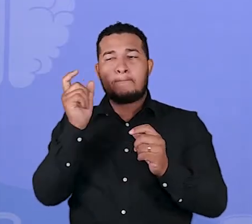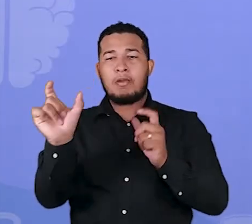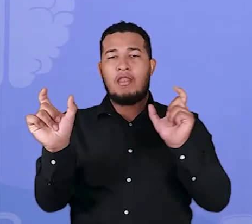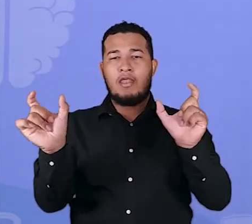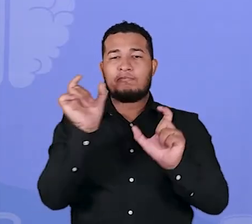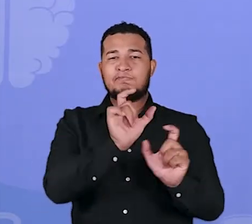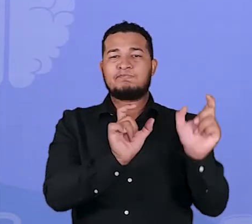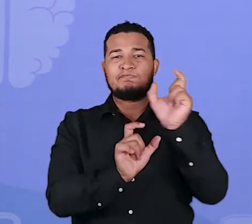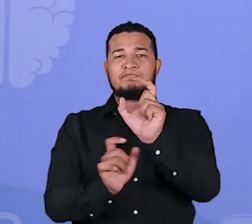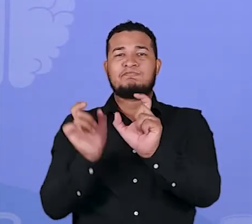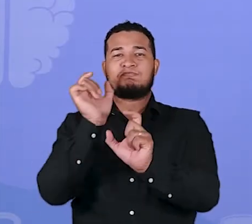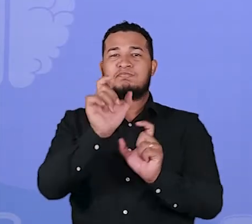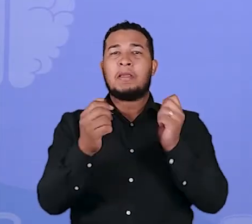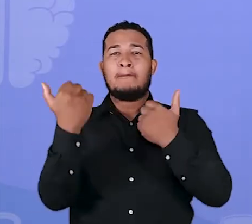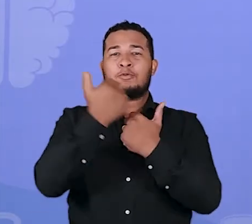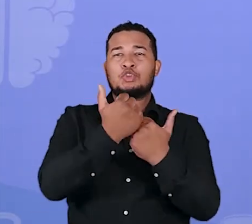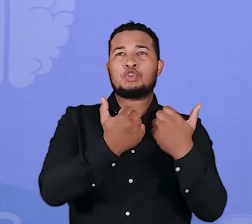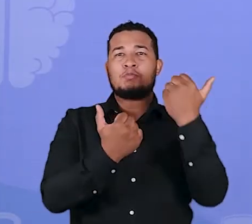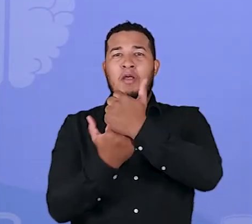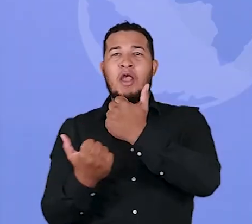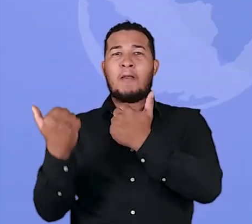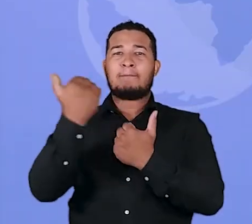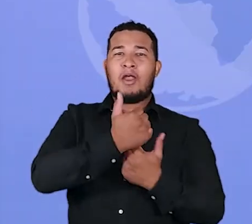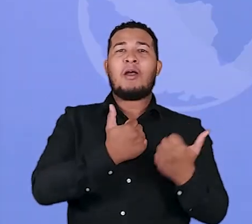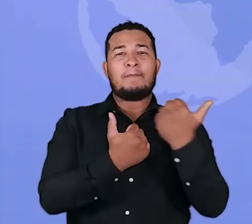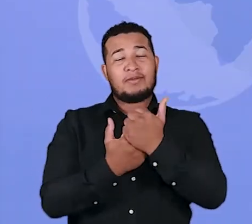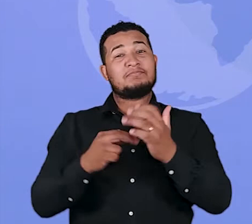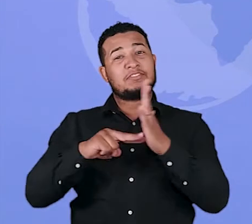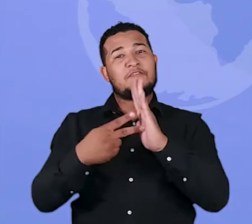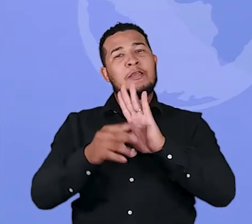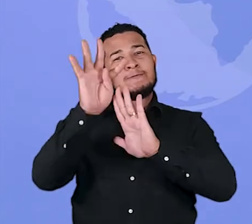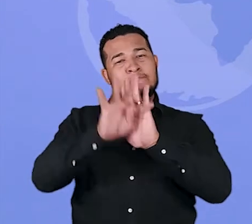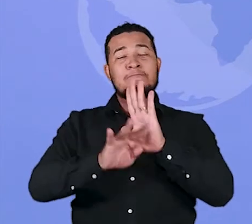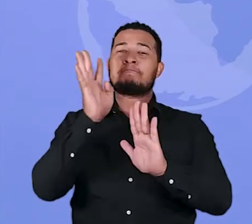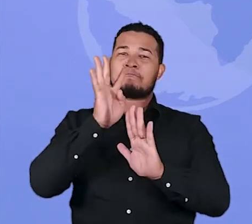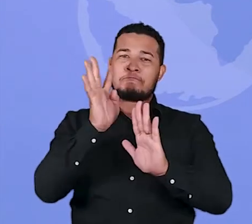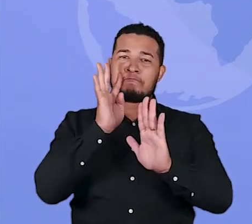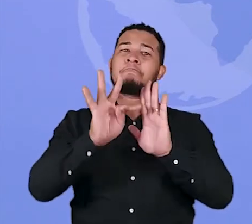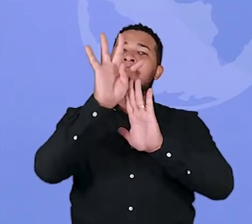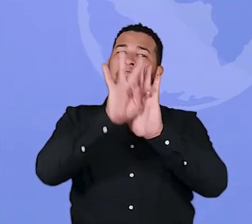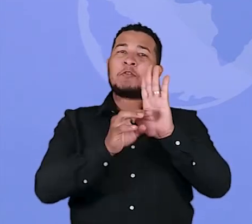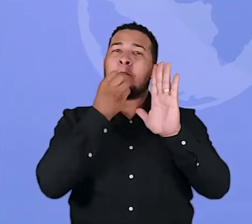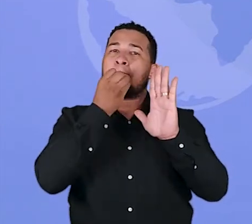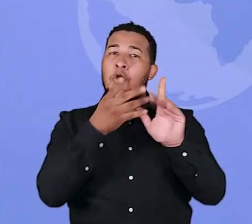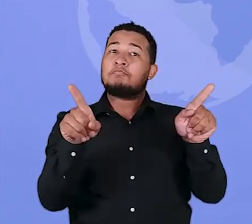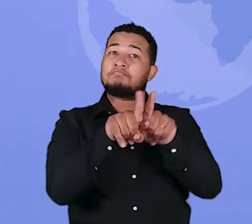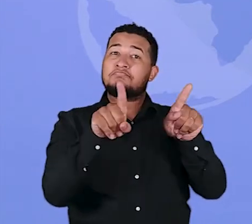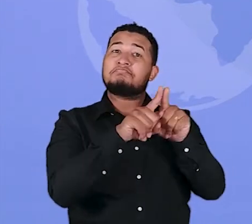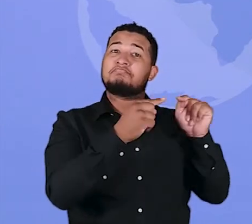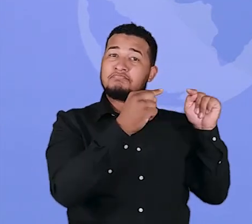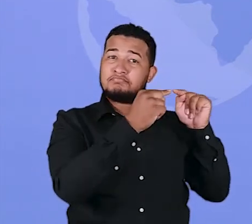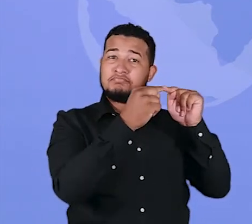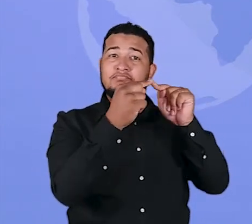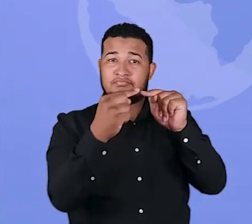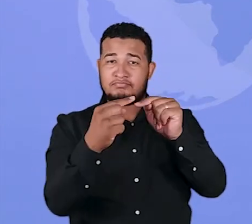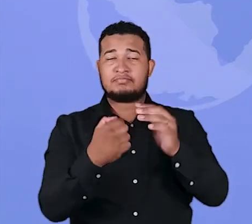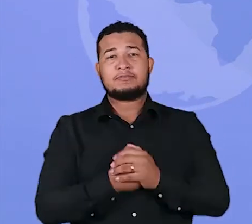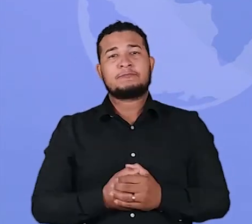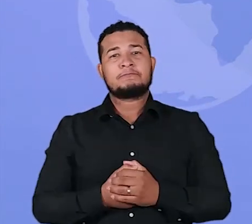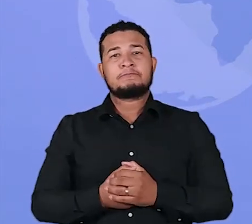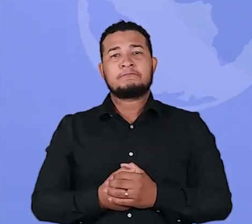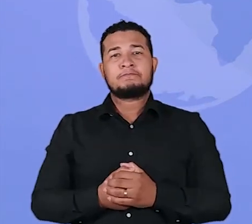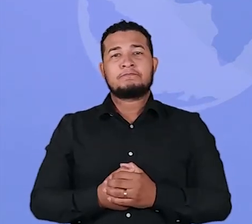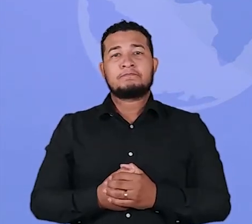jogo de palavras aí, de repetição, de substituição, para você poder fazer um texto legal, um texto coerente. Vamos dar uma olhada